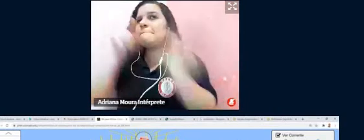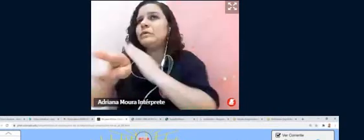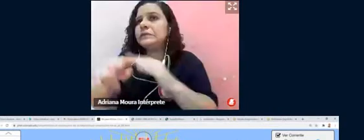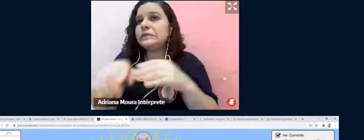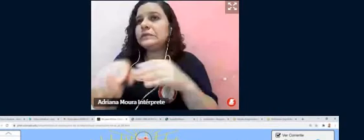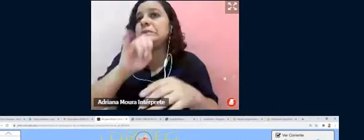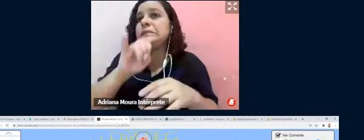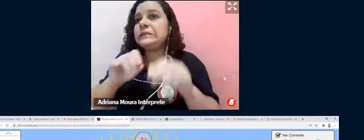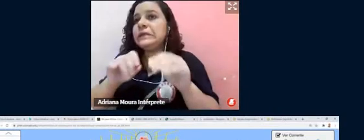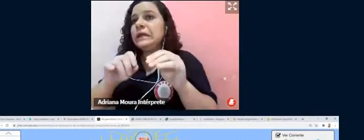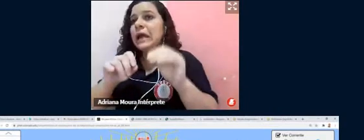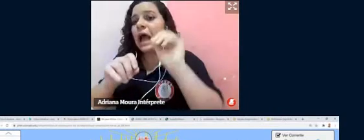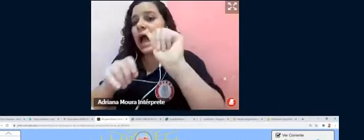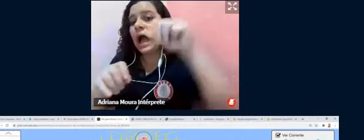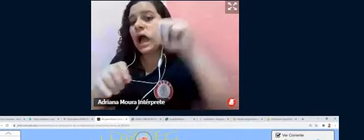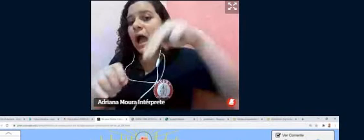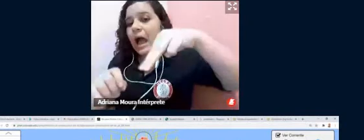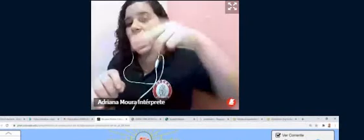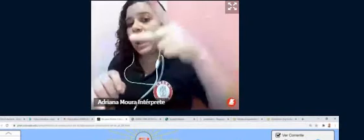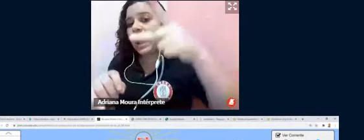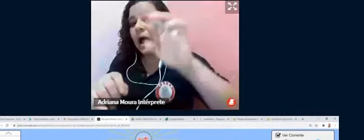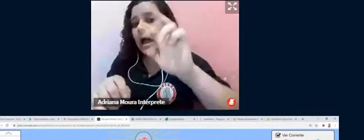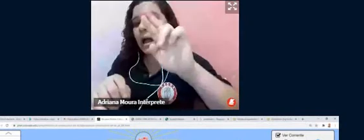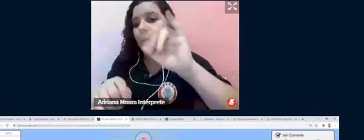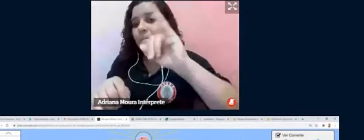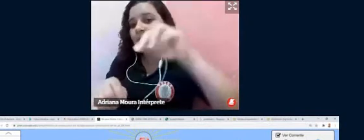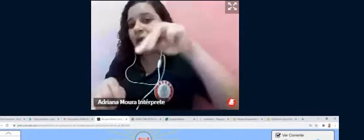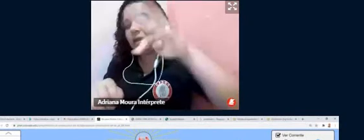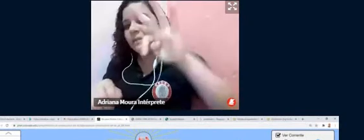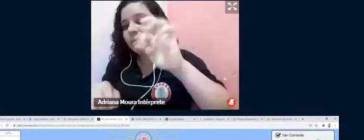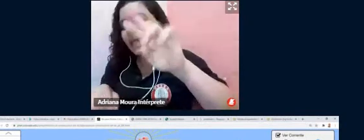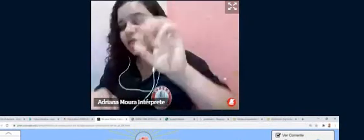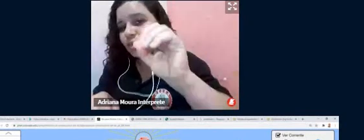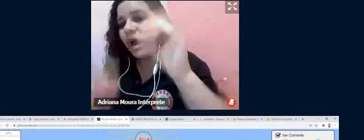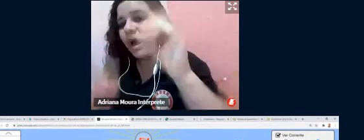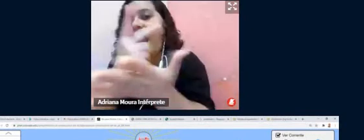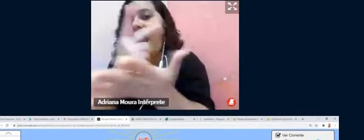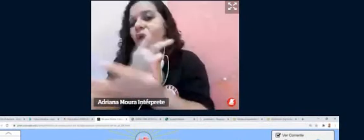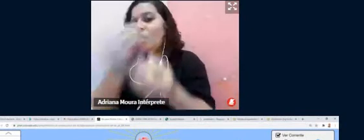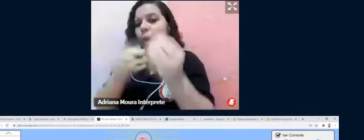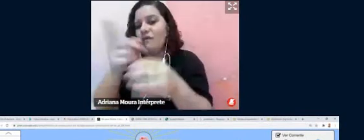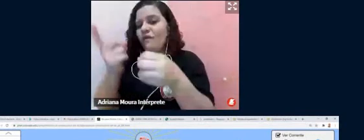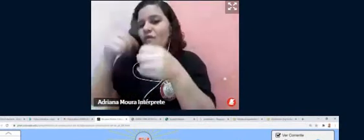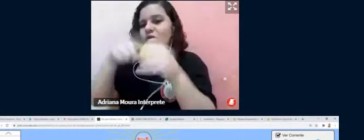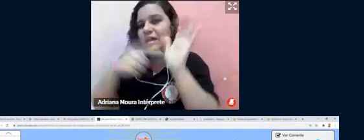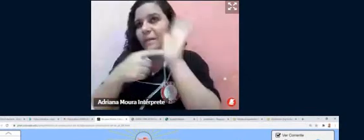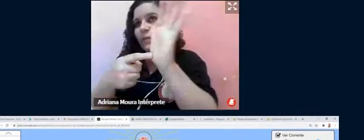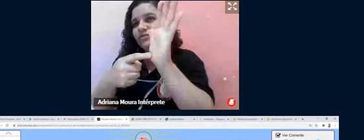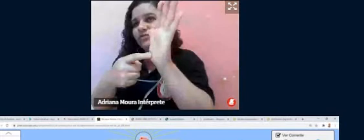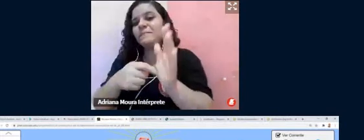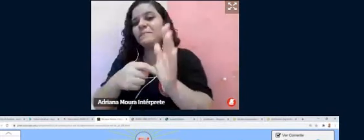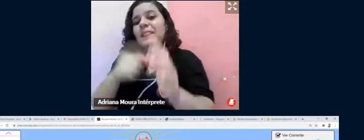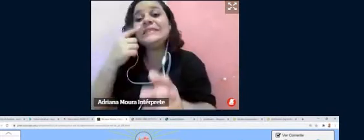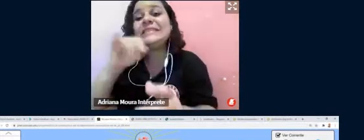errado? Tudo a ver. Vou voltar para os valores normais que estava, 5, e vou ligar um perímetro errado, para você ver